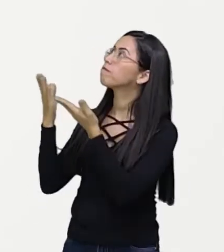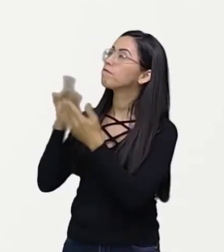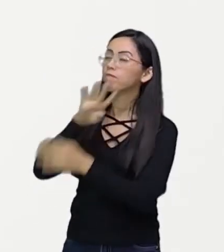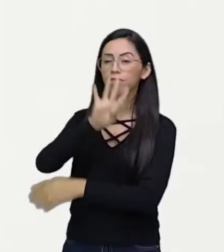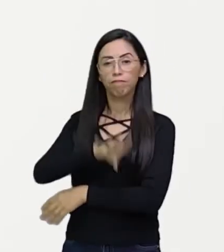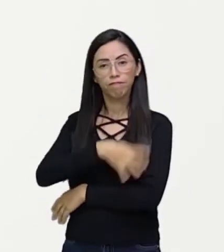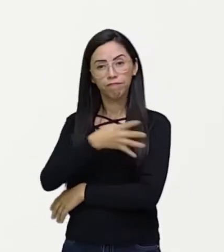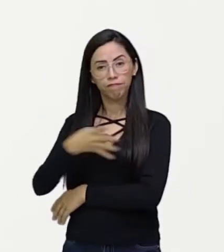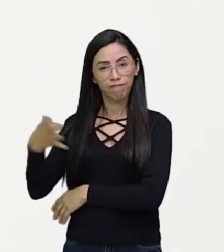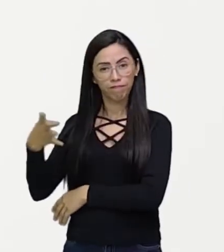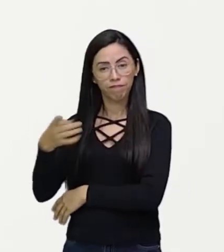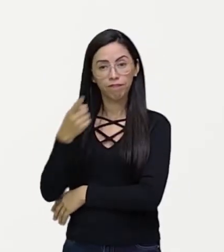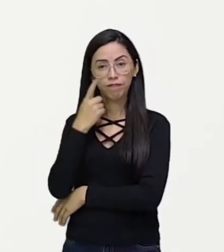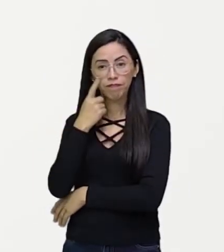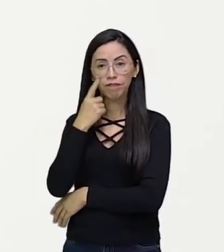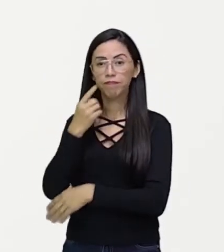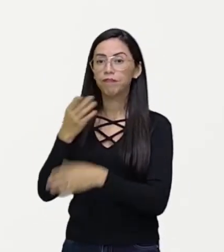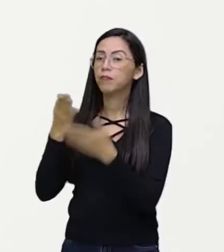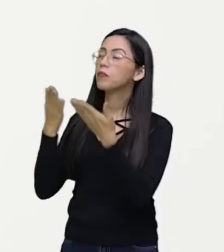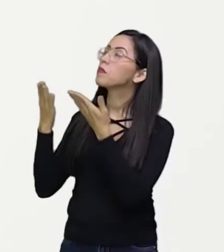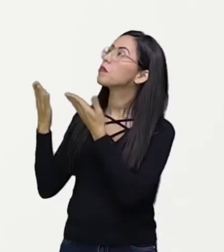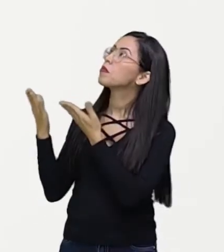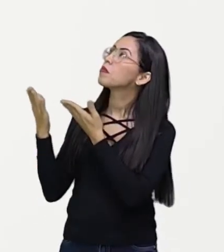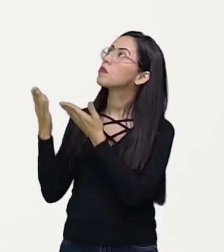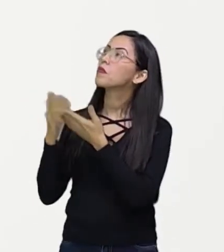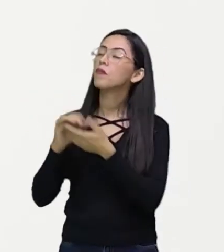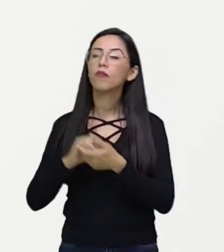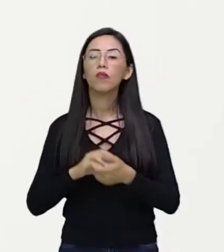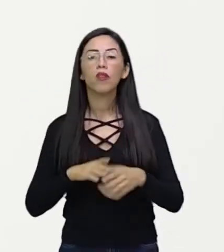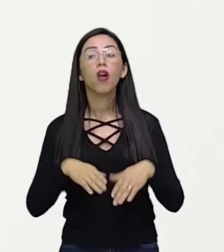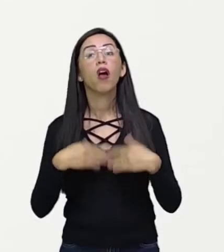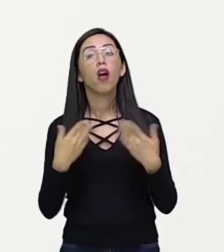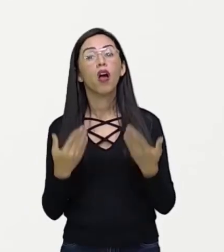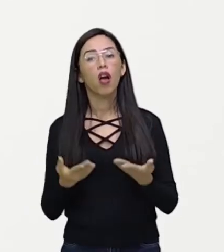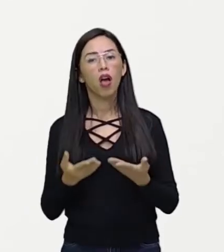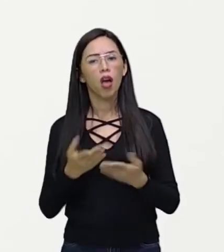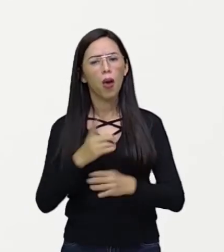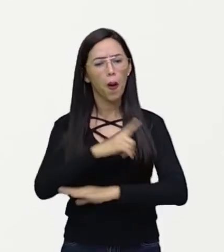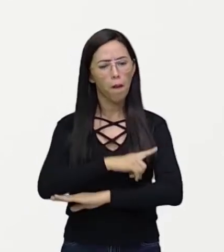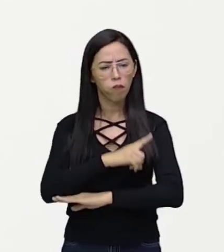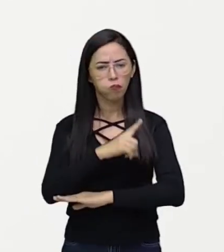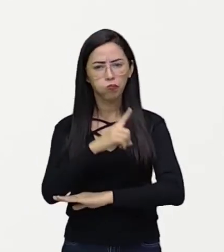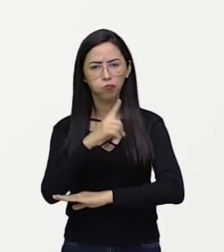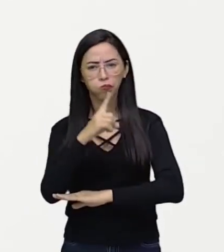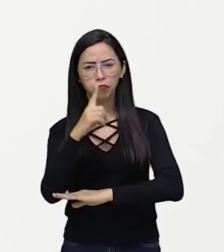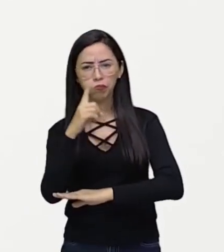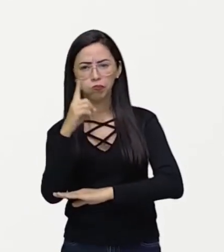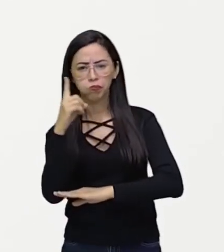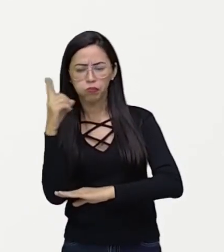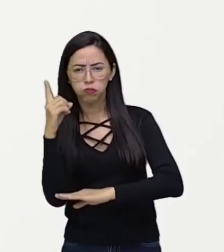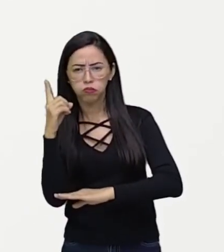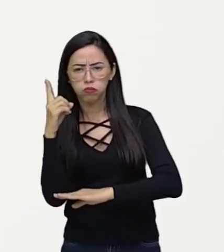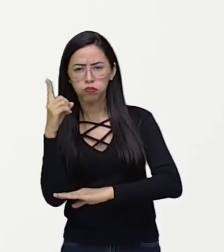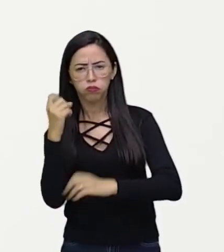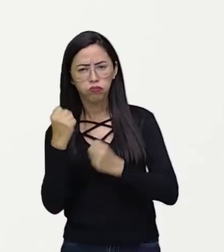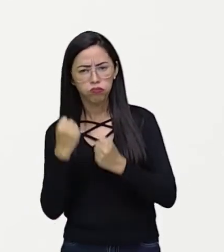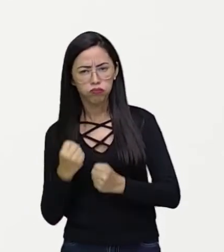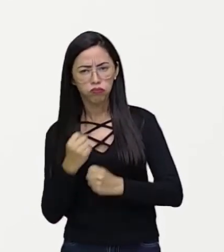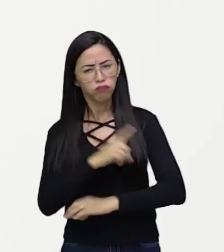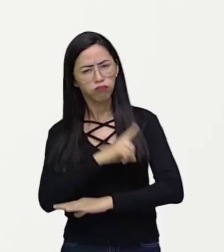grande, quem é pequeno, quem é maior, quem é menor nessas medidas. Quem é maior, quem é menor. Então, múltiplo